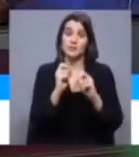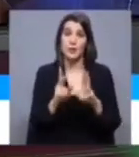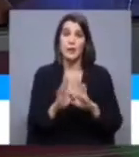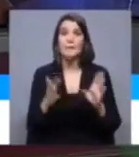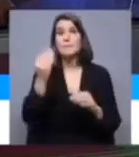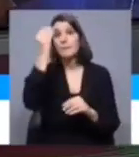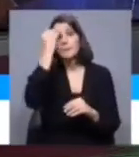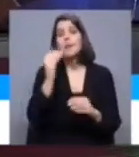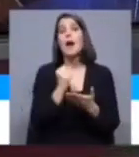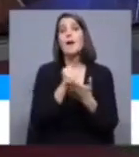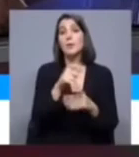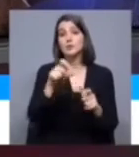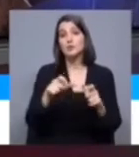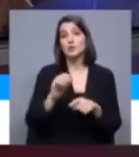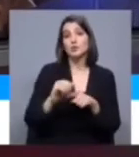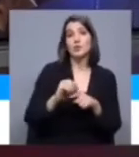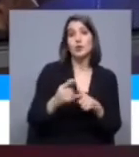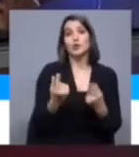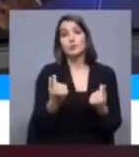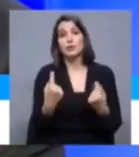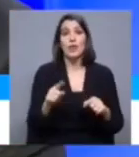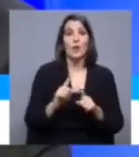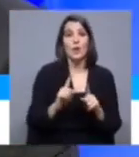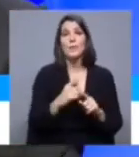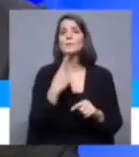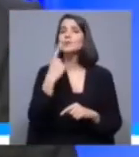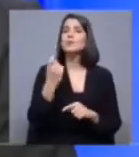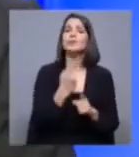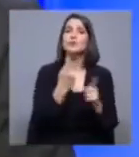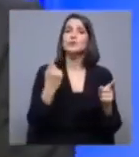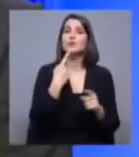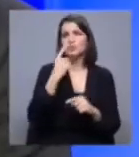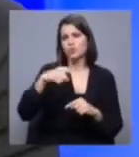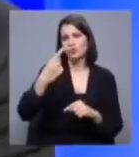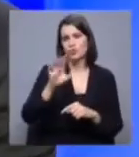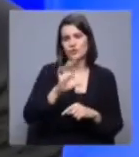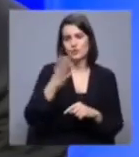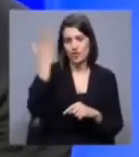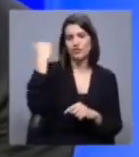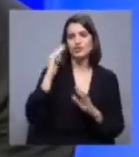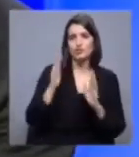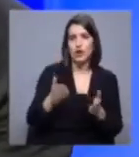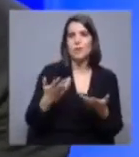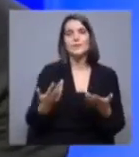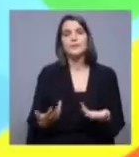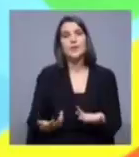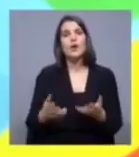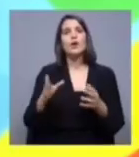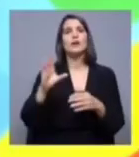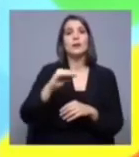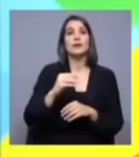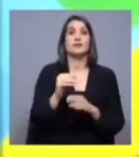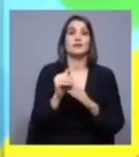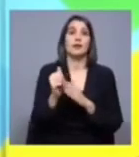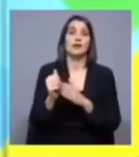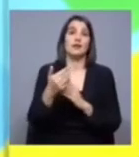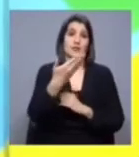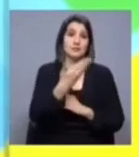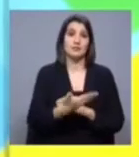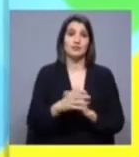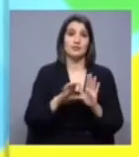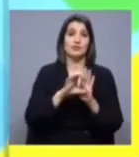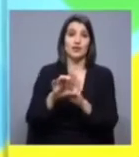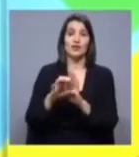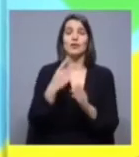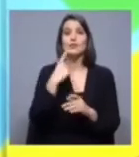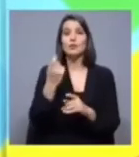está ao lado dos privilegiados ou não. João, pergunto-lhe porque é que, já lhe fiz a pergunta de outra vez, mas tem aqui agora o líder do Chega. Porque